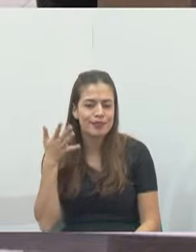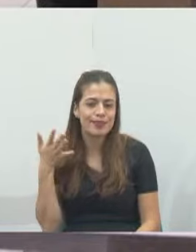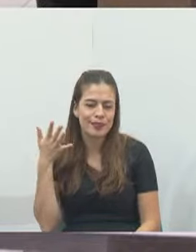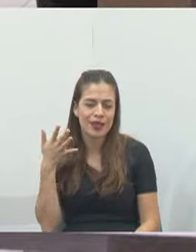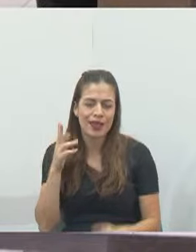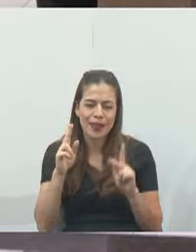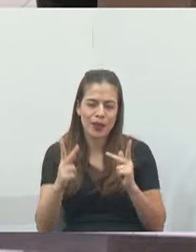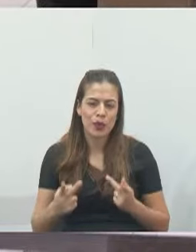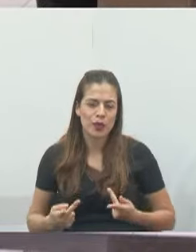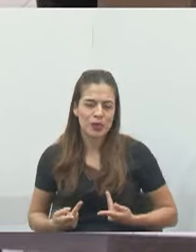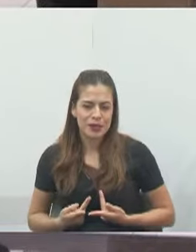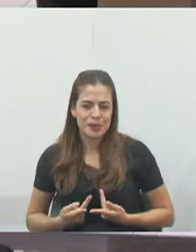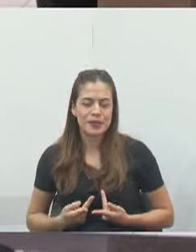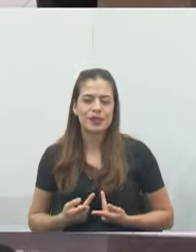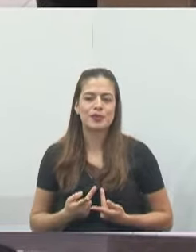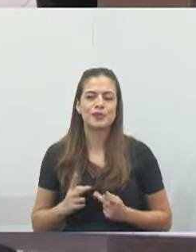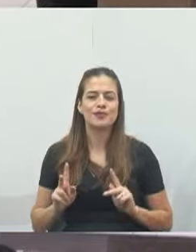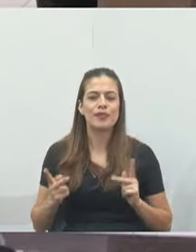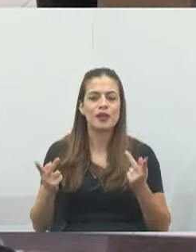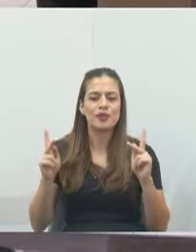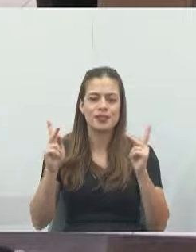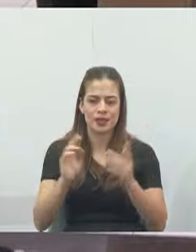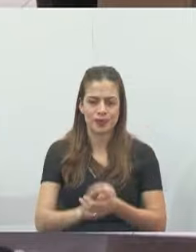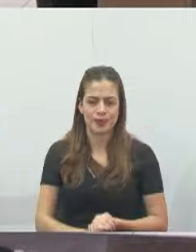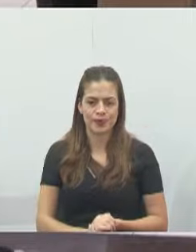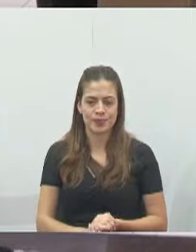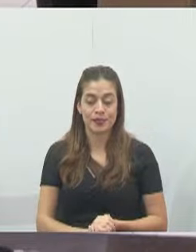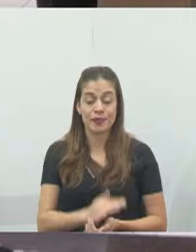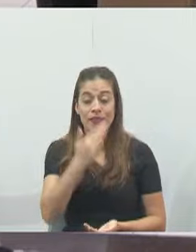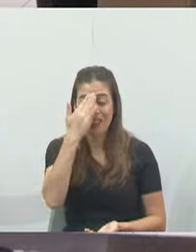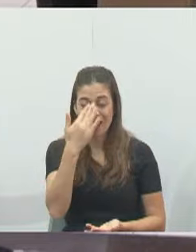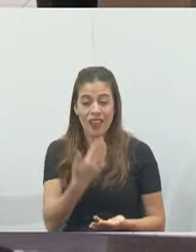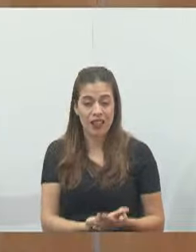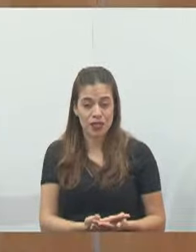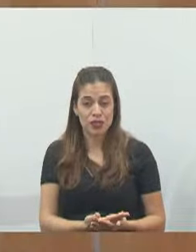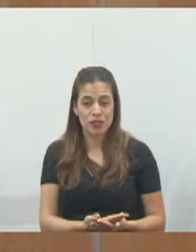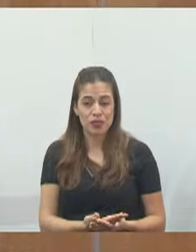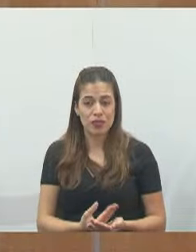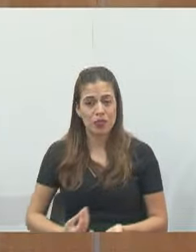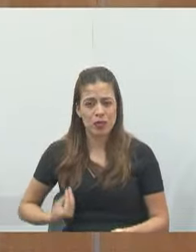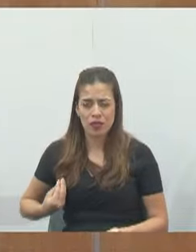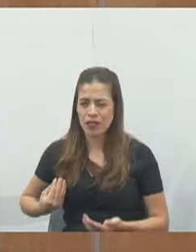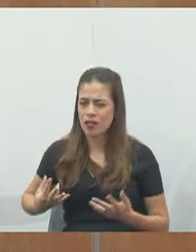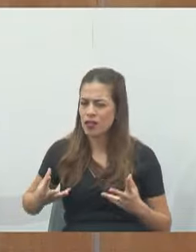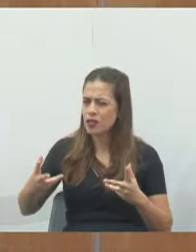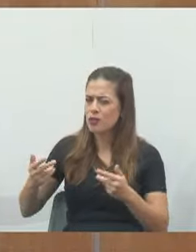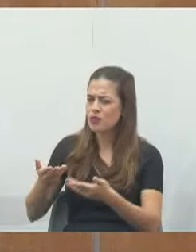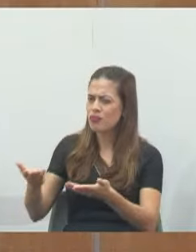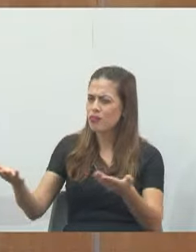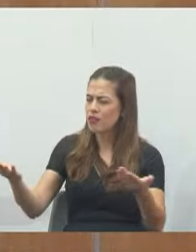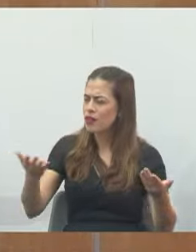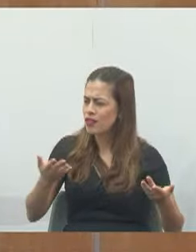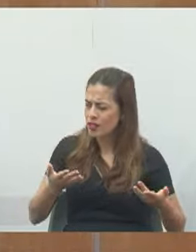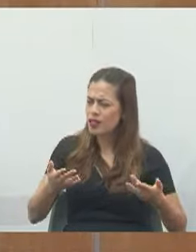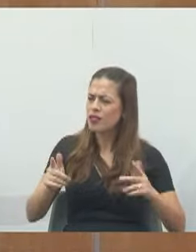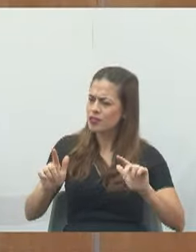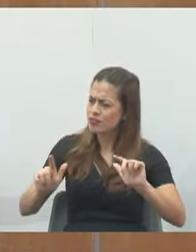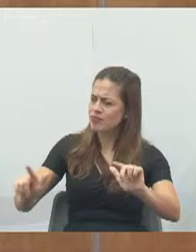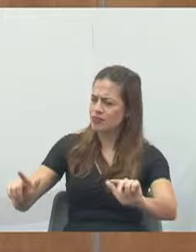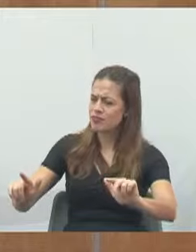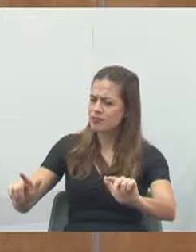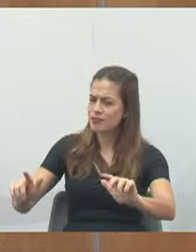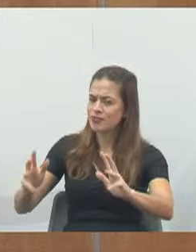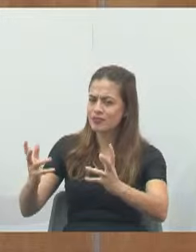de reconhecimento, de valorização, né? Eu acredito dos aqui presentes, muitos poderiam estar recebendo esse título,